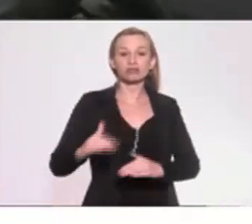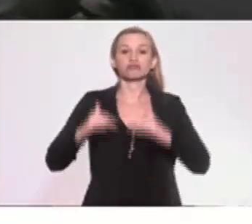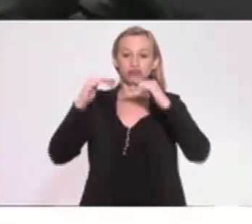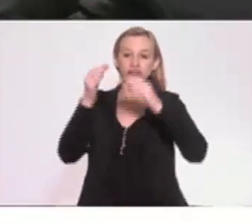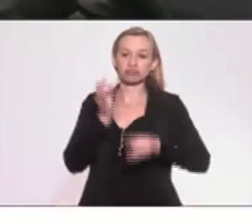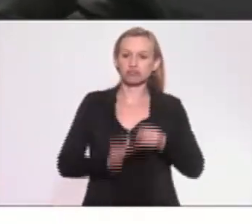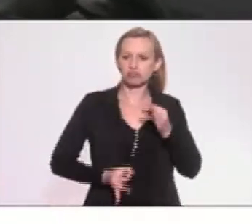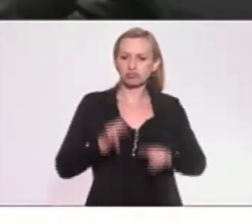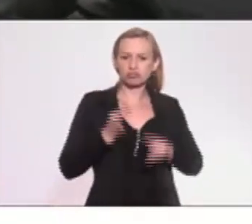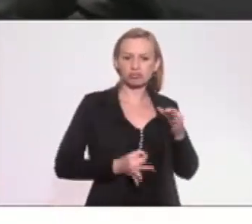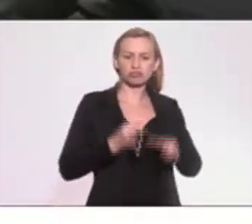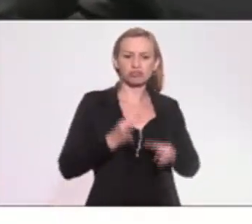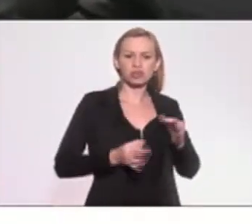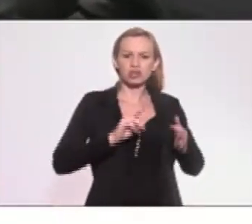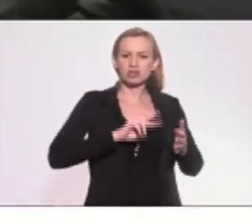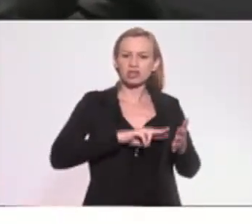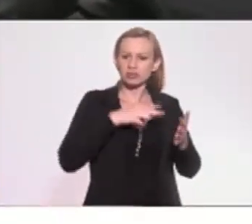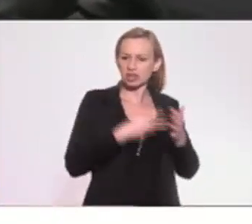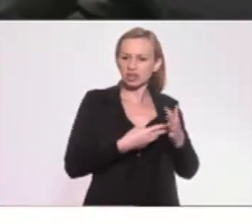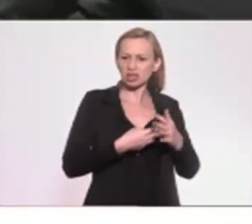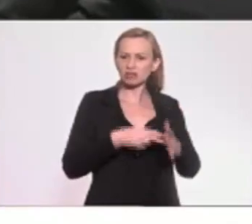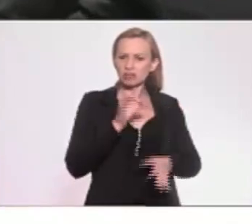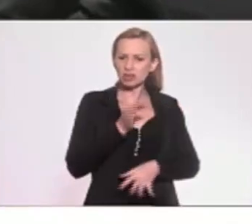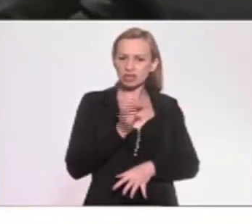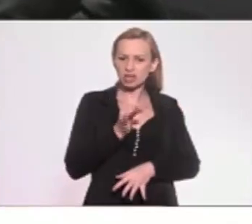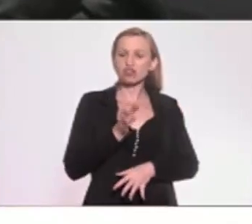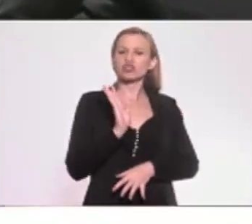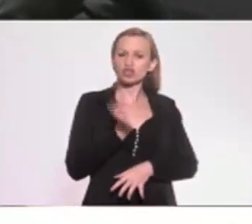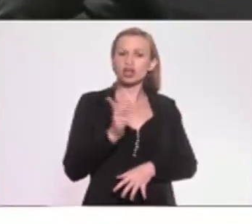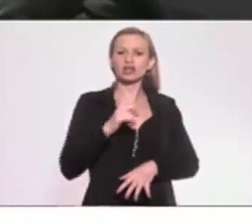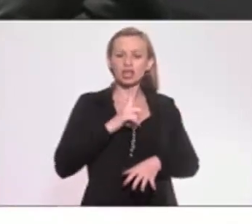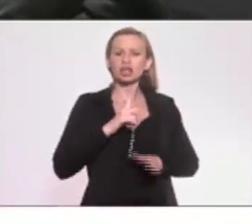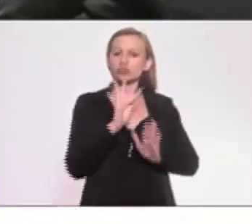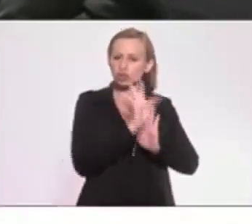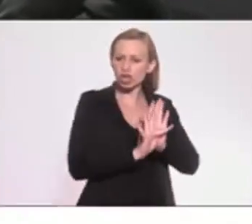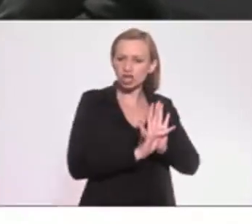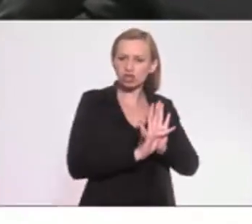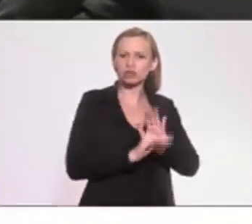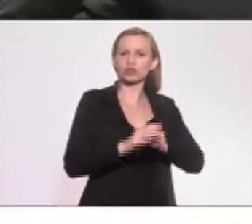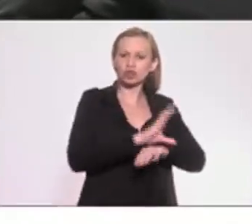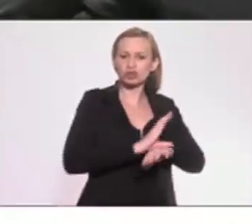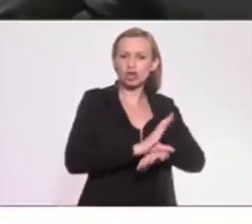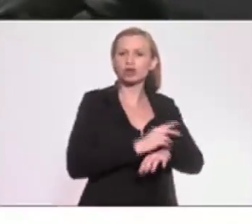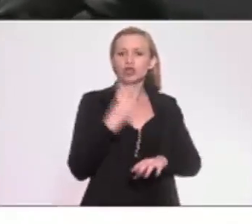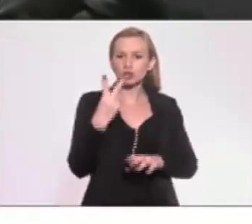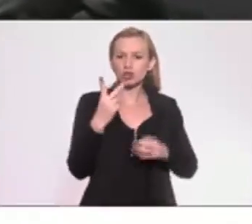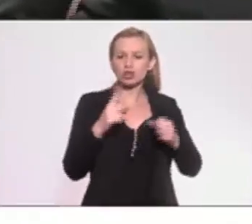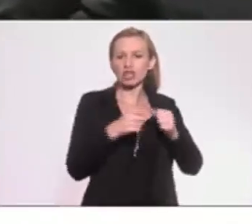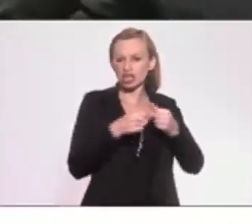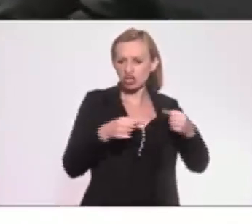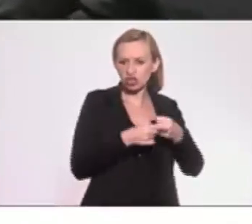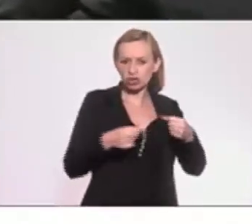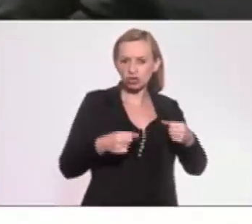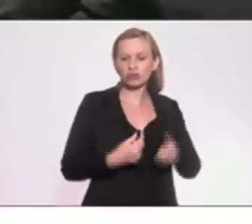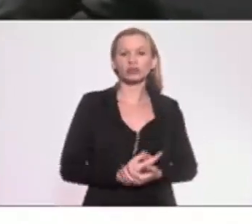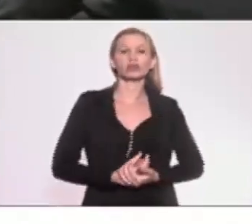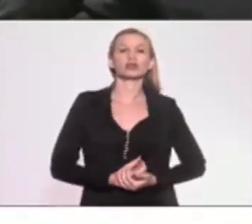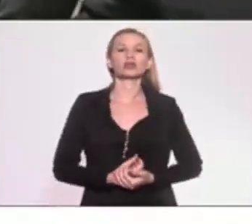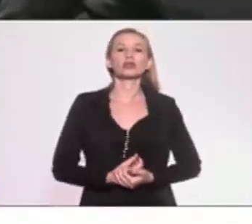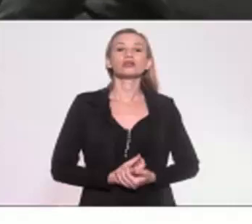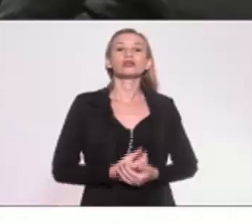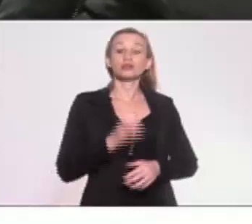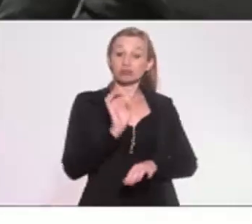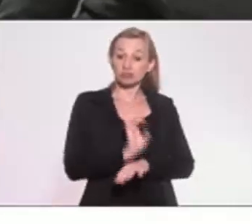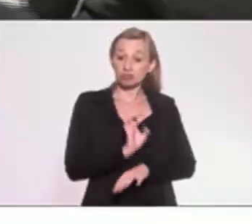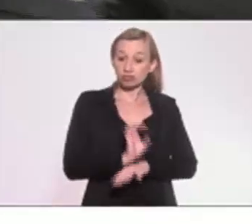Federal, interpretando com clareza o que já consta no texto constitucional, em dois artigos, consta no texto constitucional deste